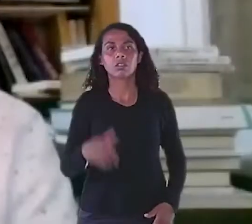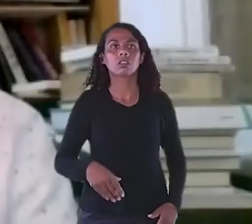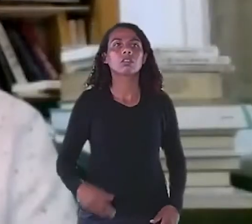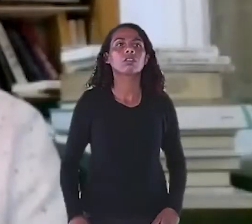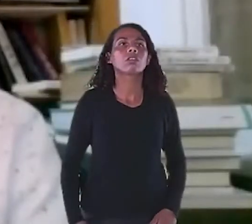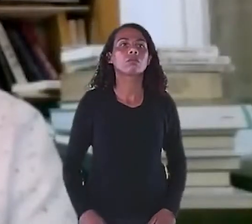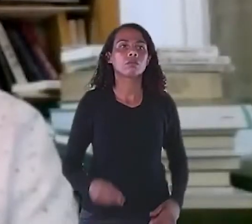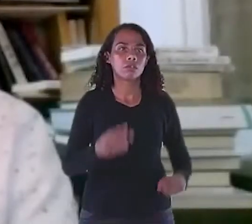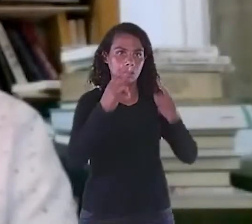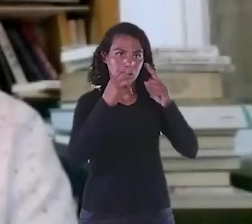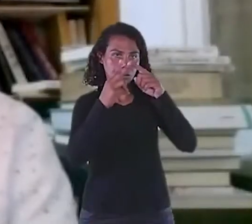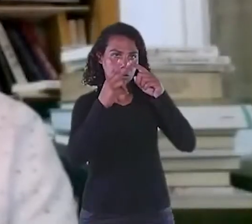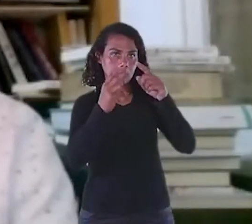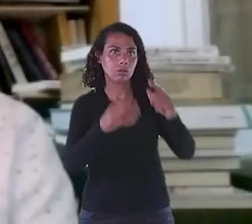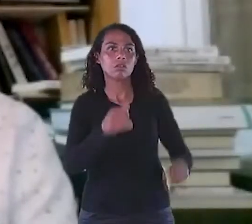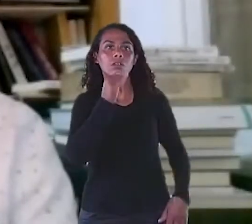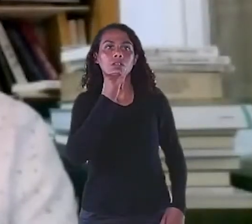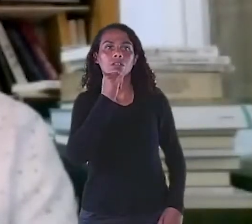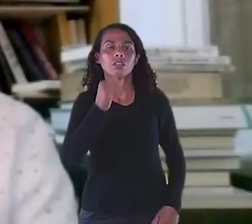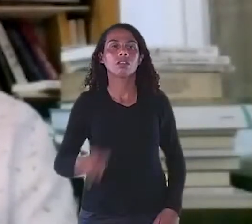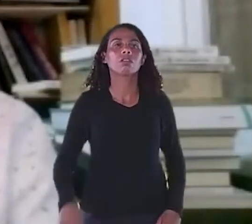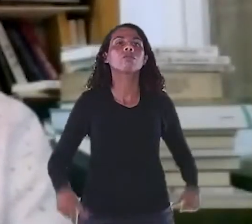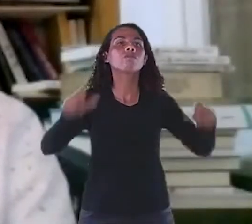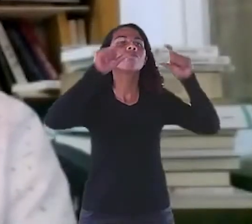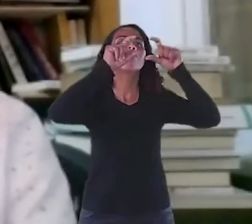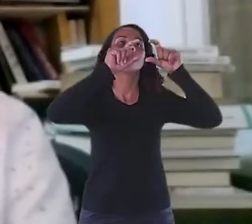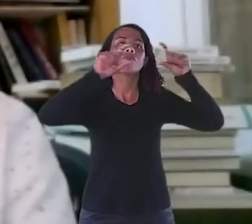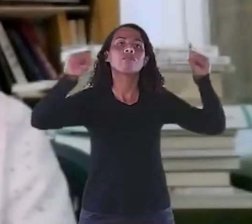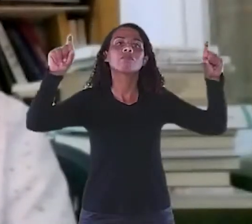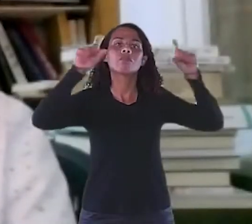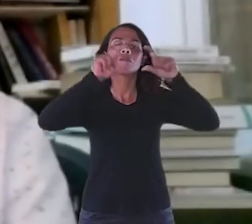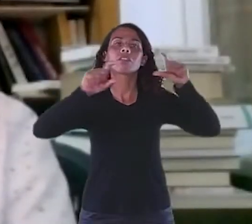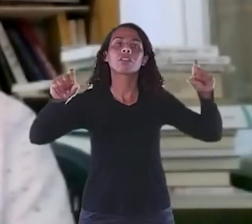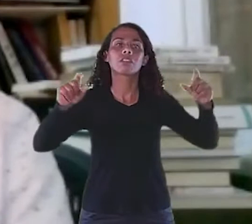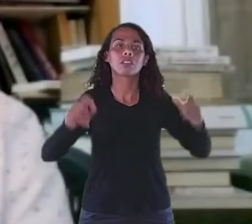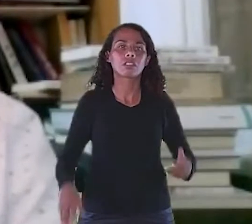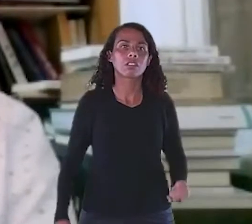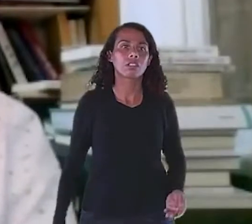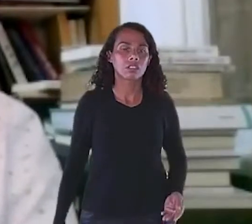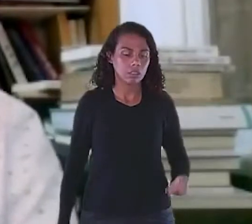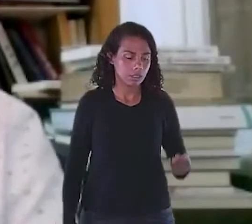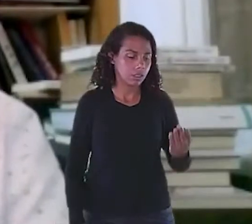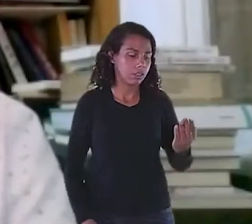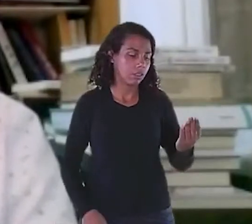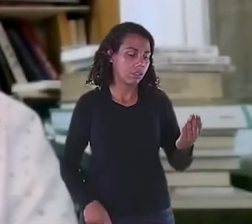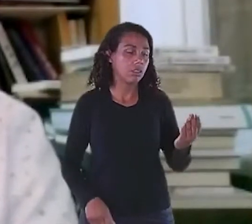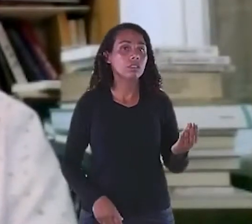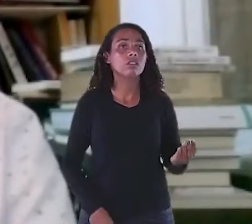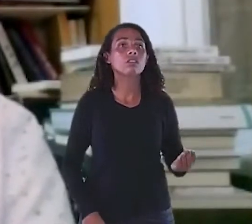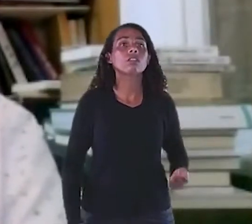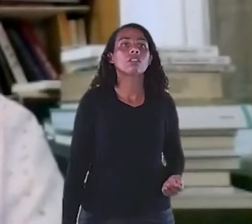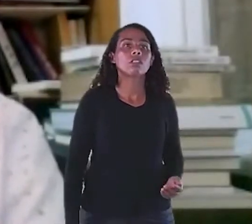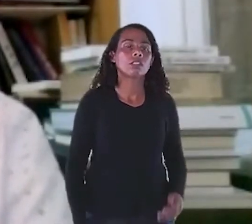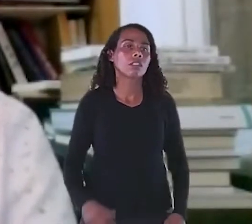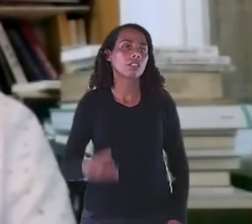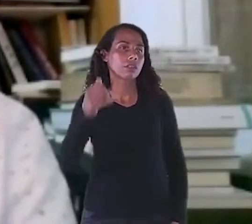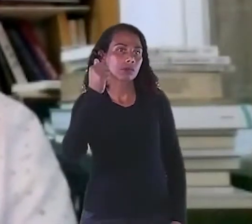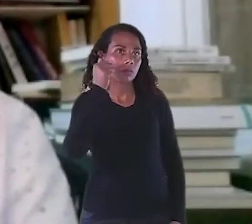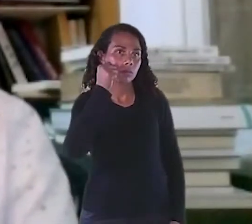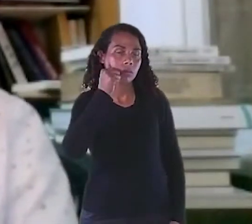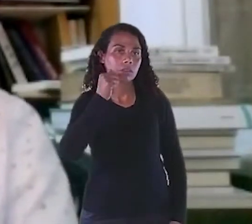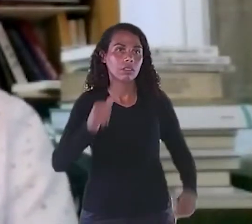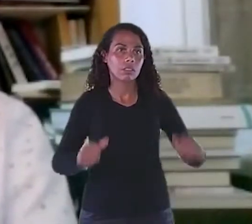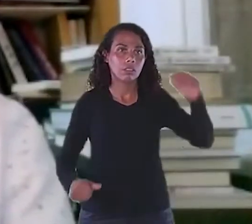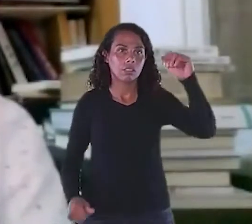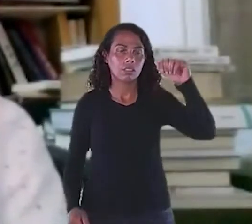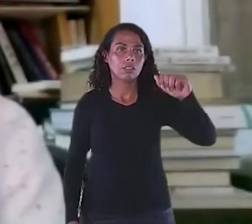assim, e eu contava, Alice bebia, no País das Maravilhas, você